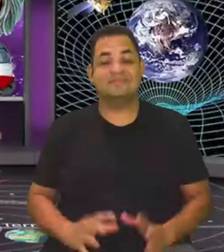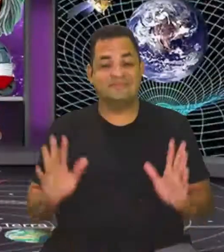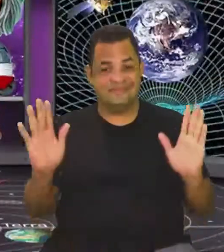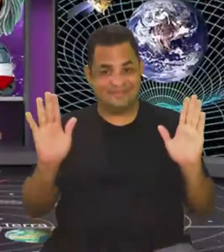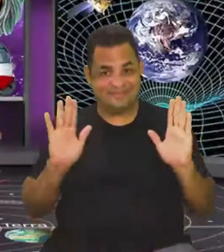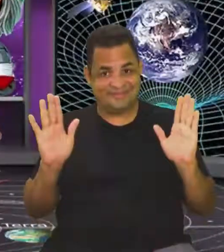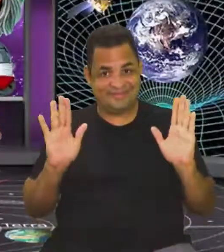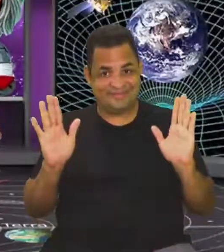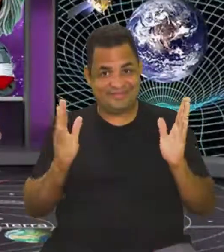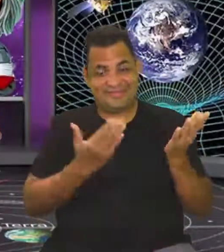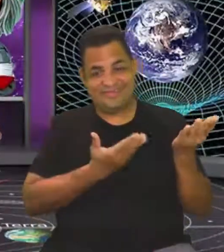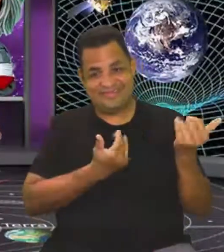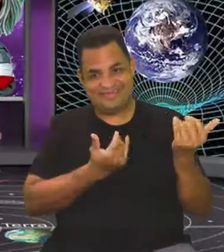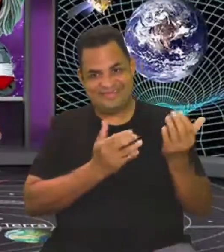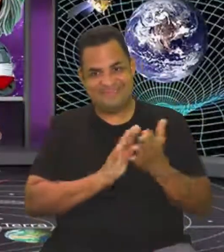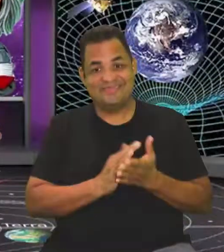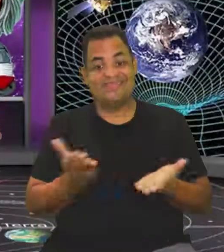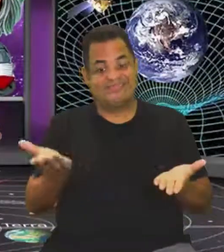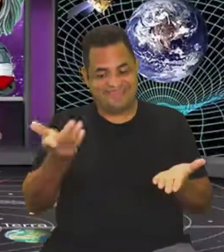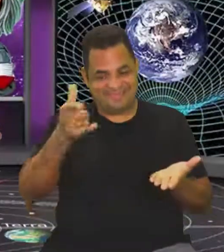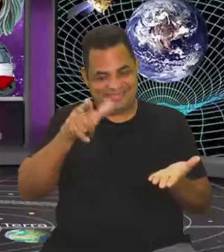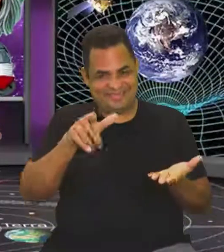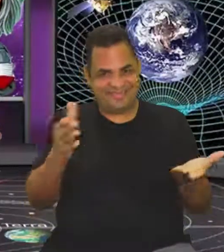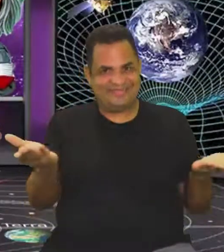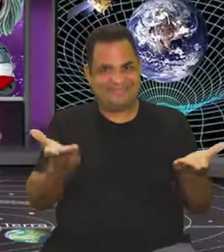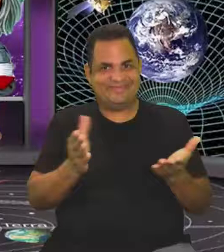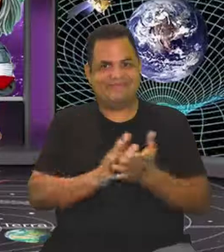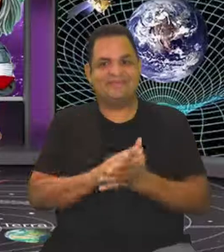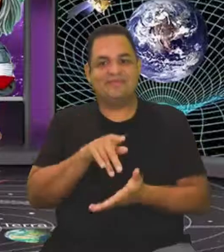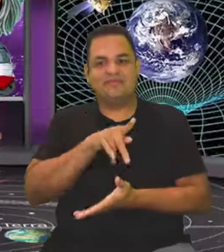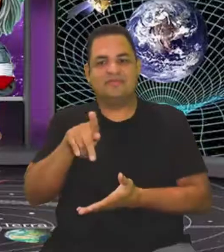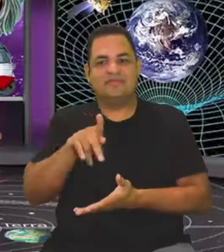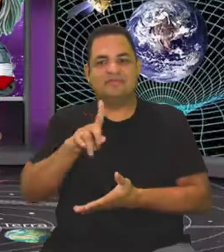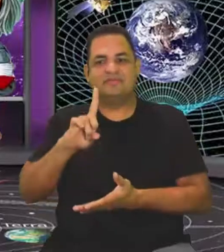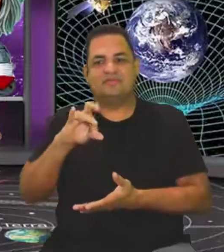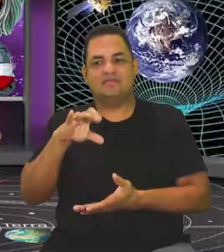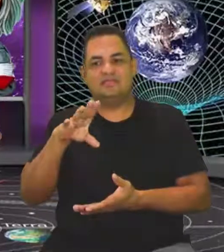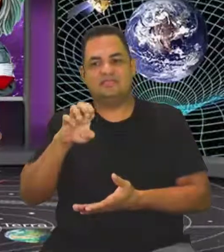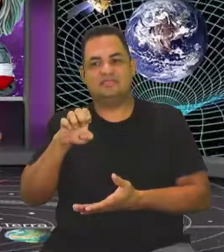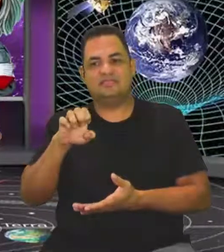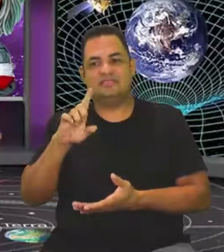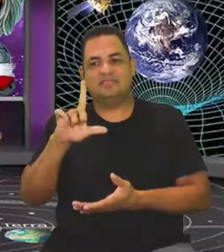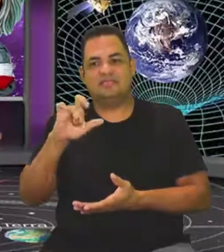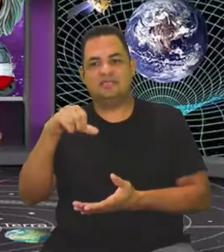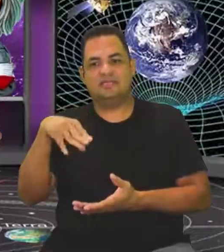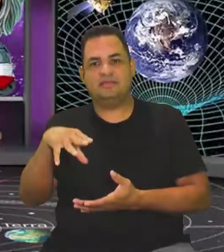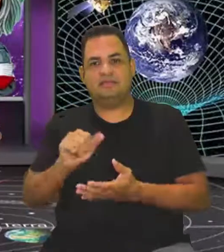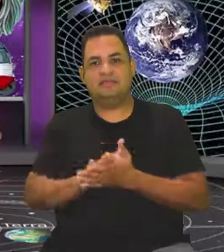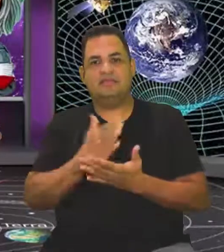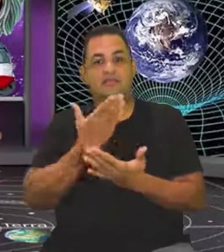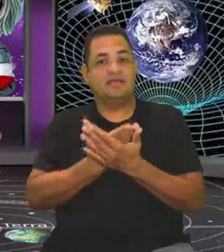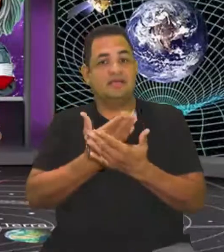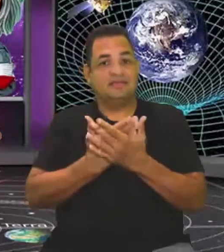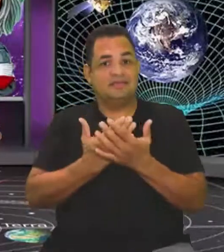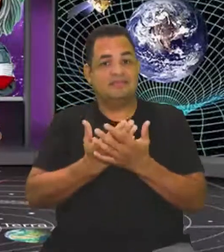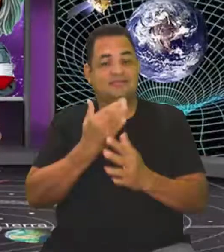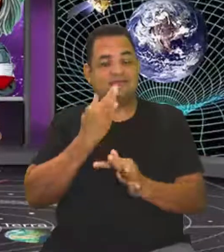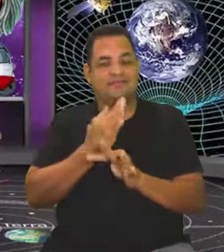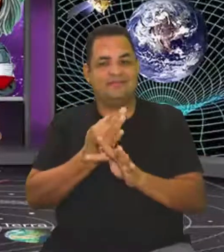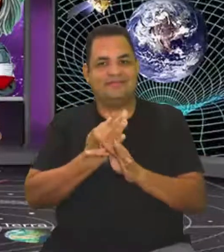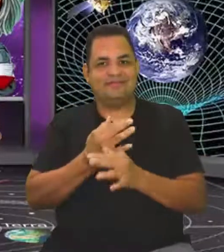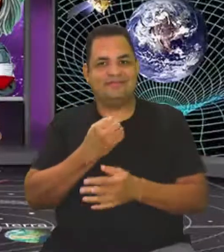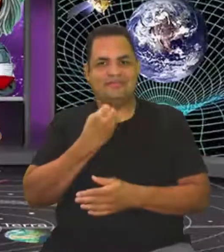Olá, jovens! Olha eu aqui de novo, professora Deise Lima, para mais uma aula de Física. Tudo